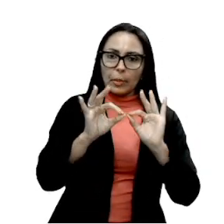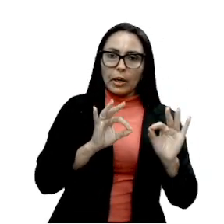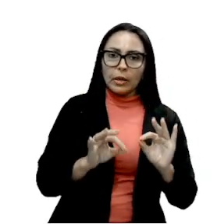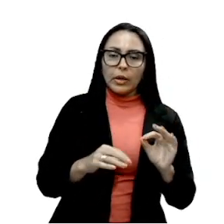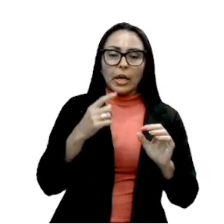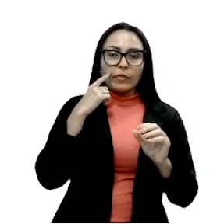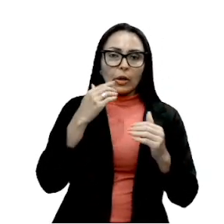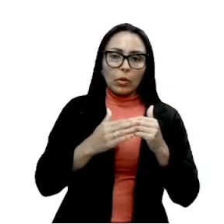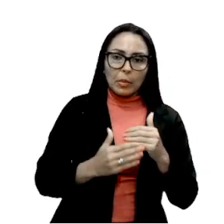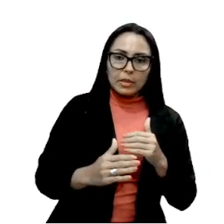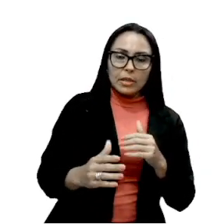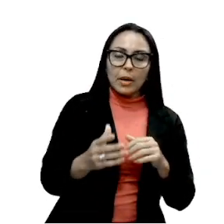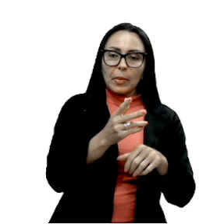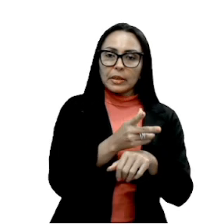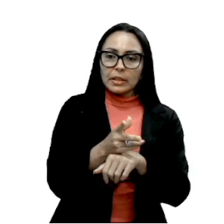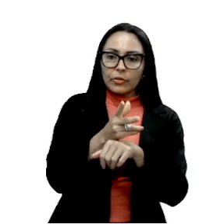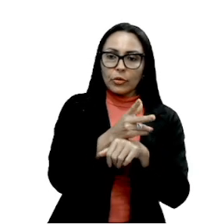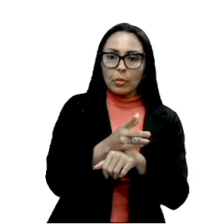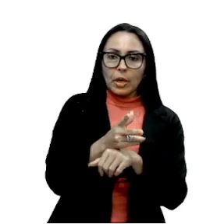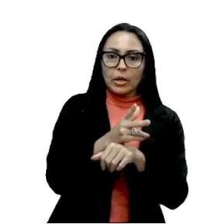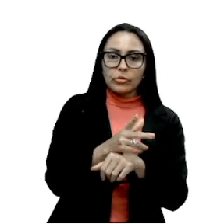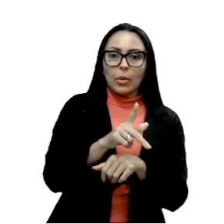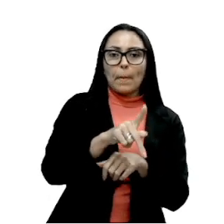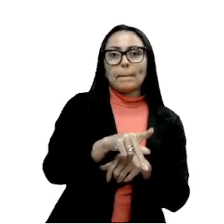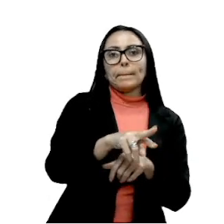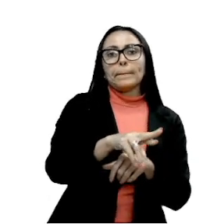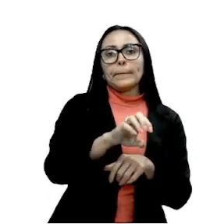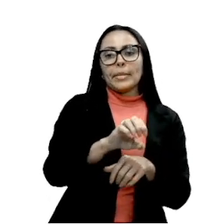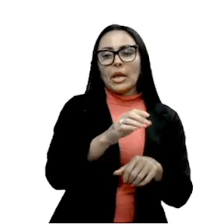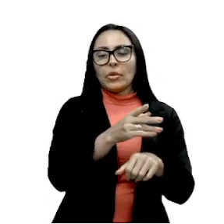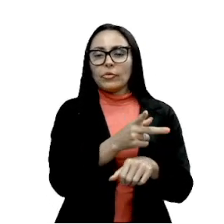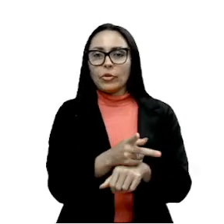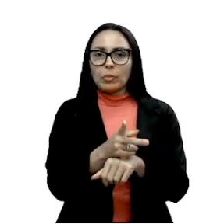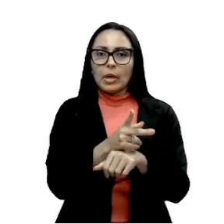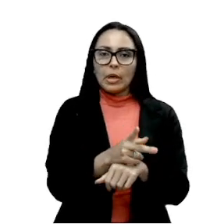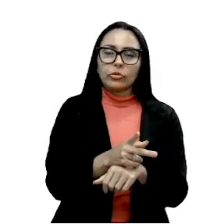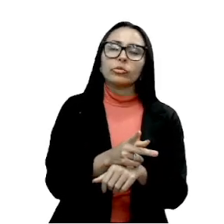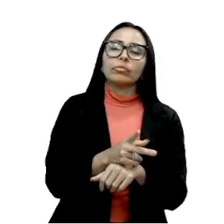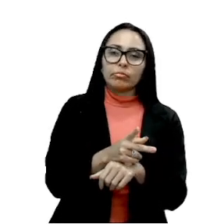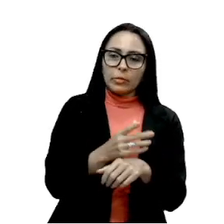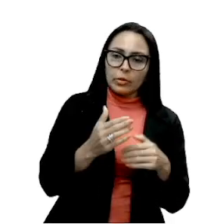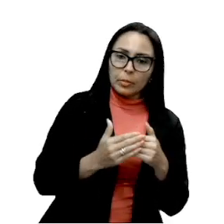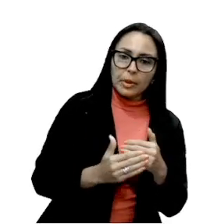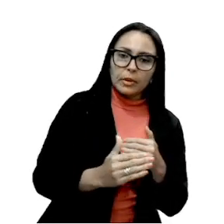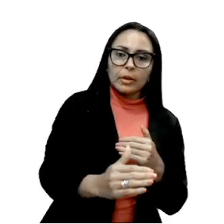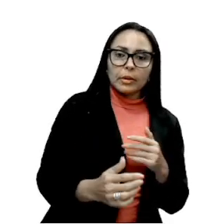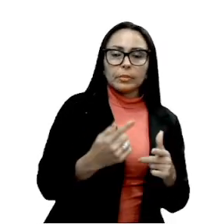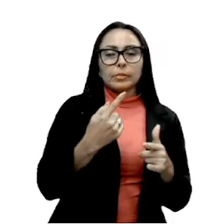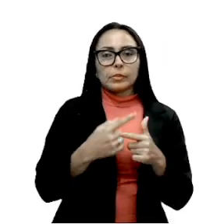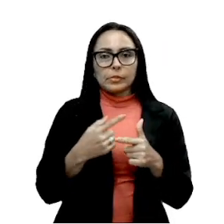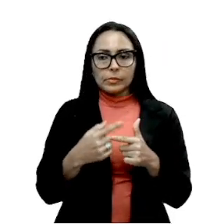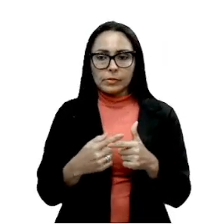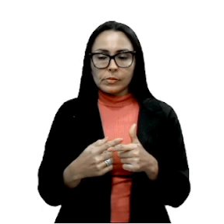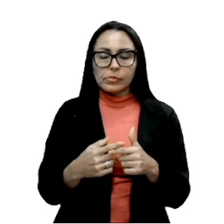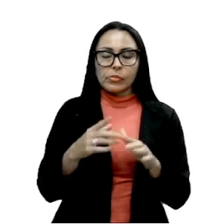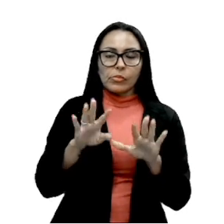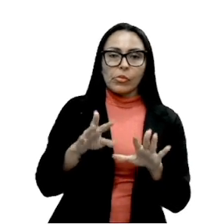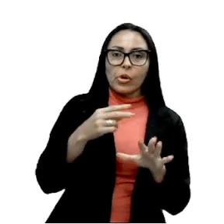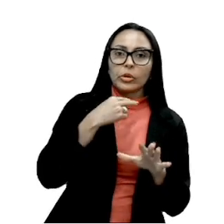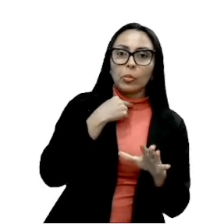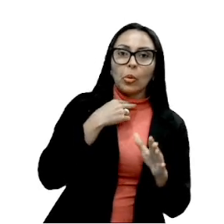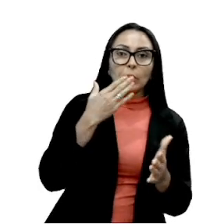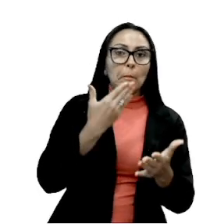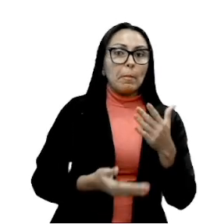Claro, termina-se a pré-filmagem para depois fazer as contratações e começar a filmagem. Por quê? Porque na filmagem não se pode ficar perdendo